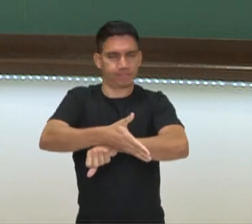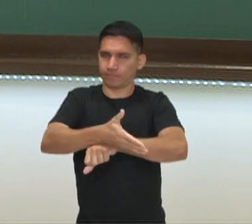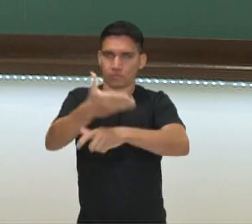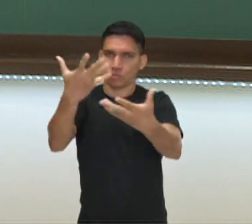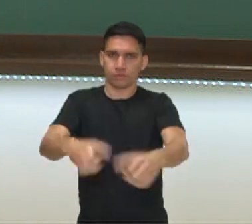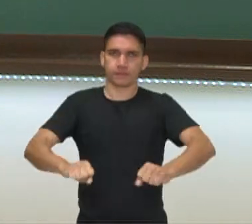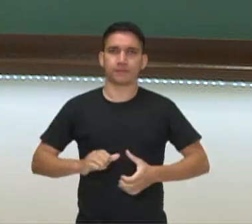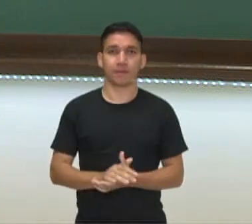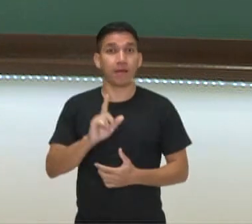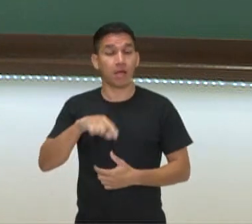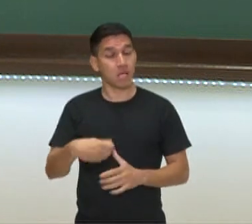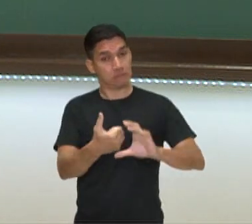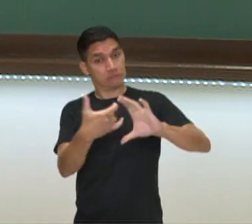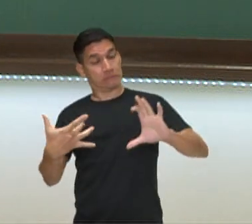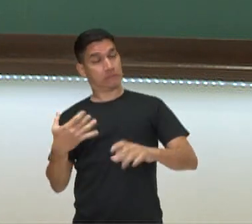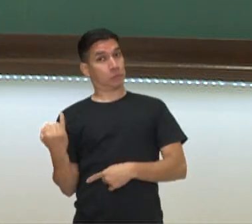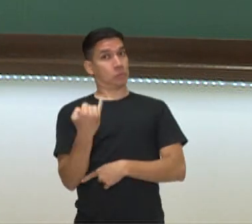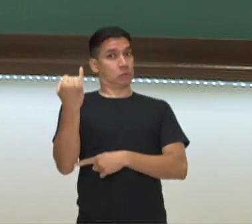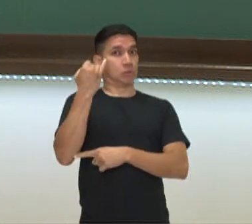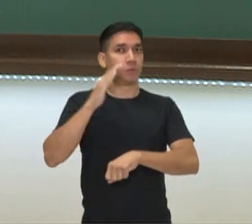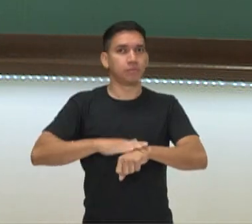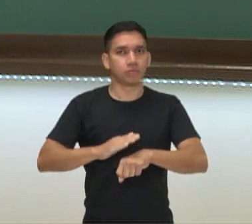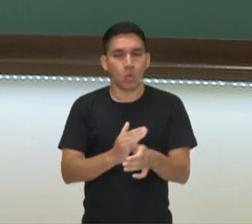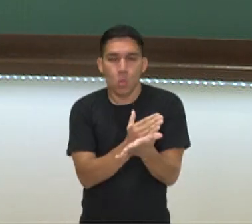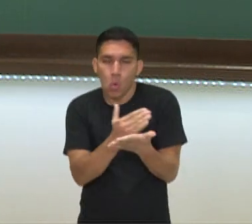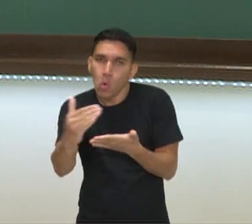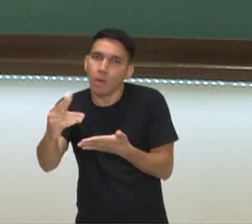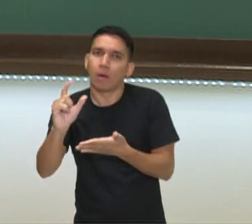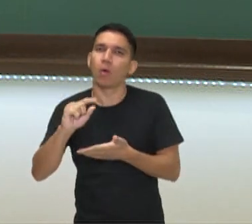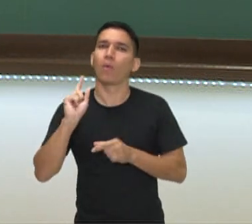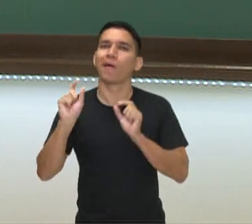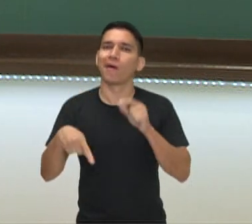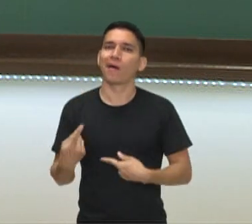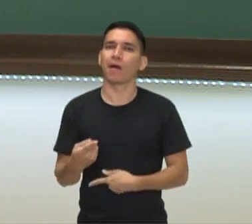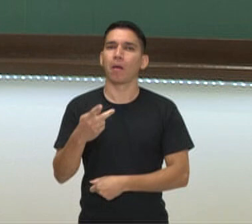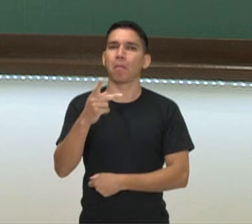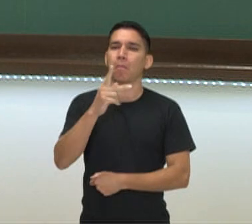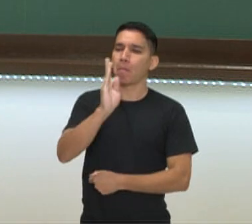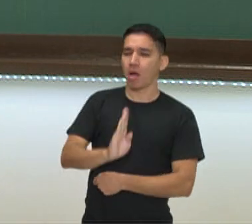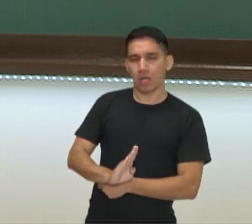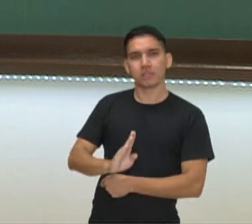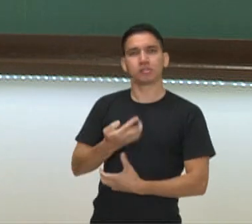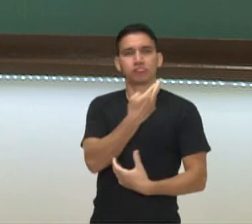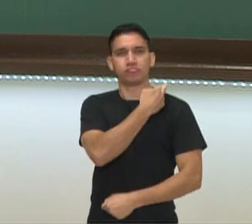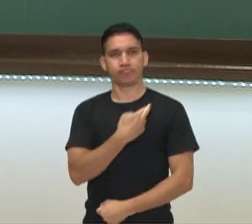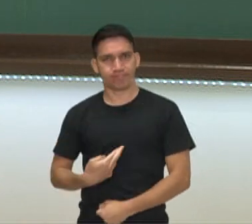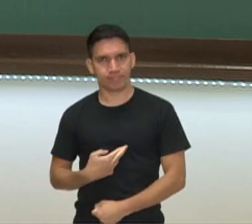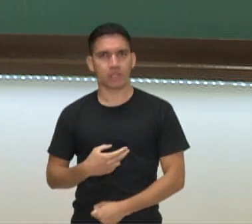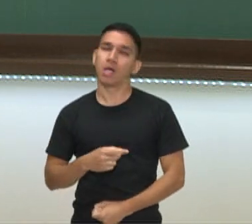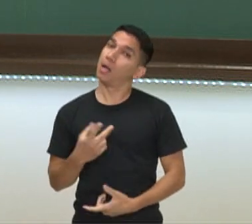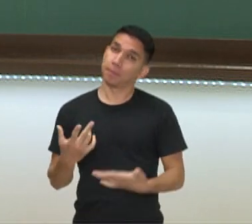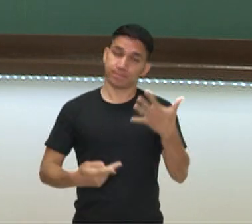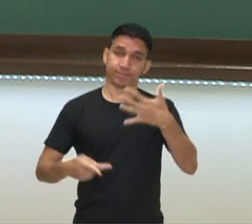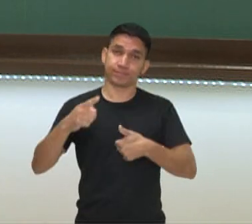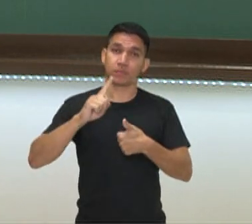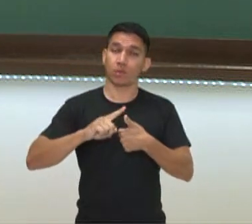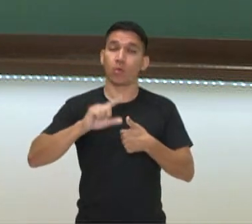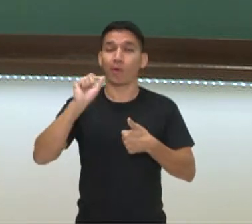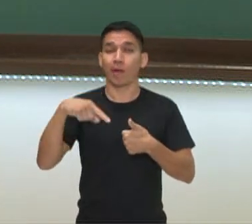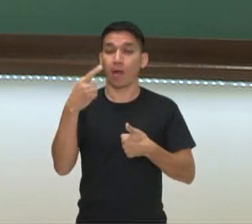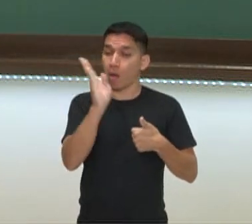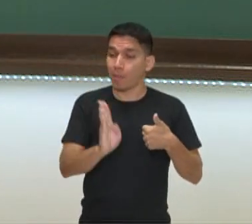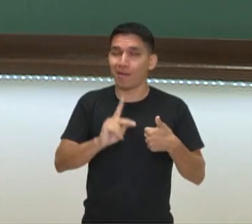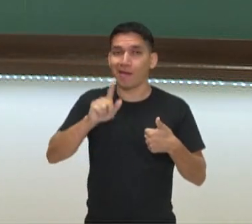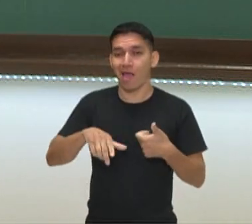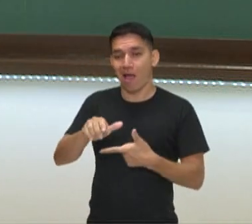desse início do Brasil, República. Primeiro, um país essencialmente agrário. O Brasil, ele era